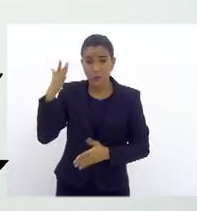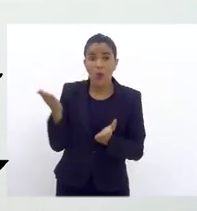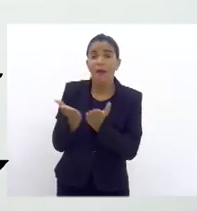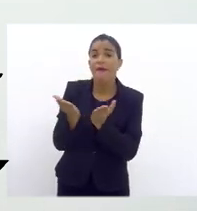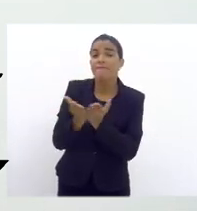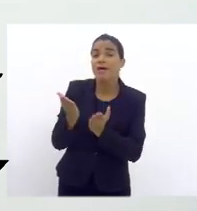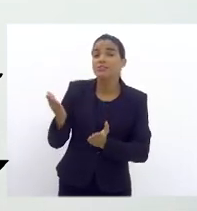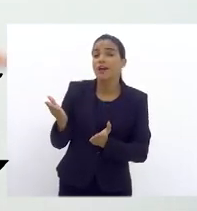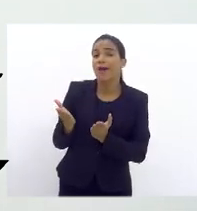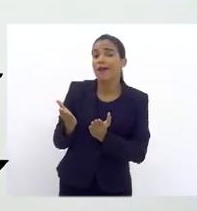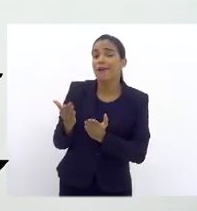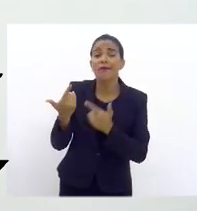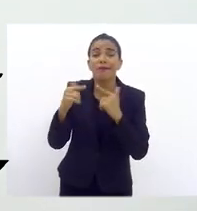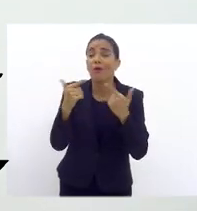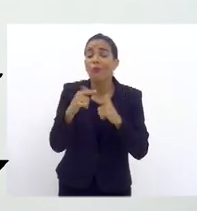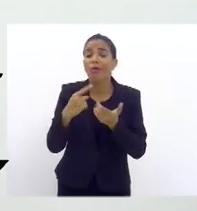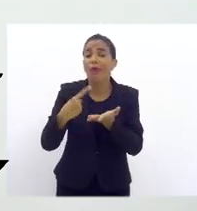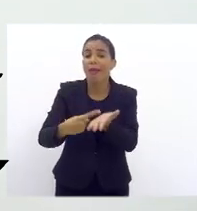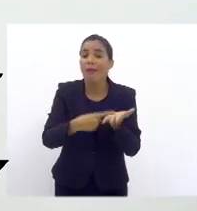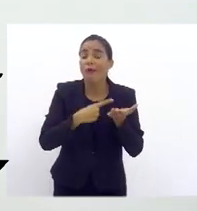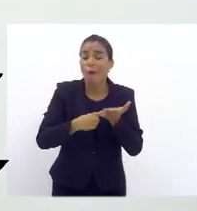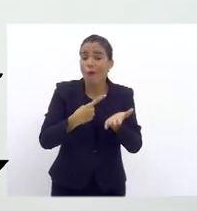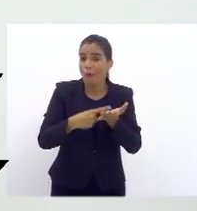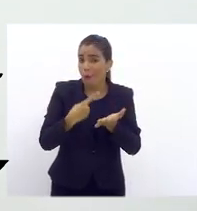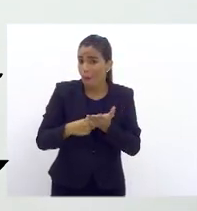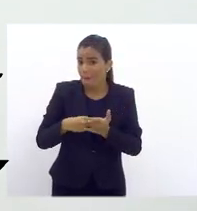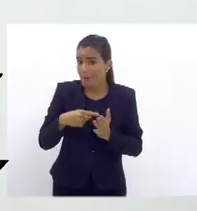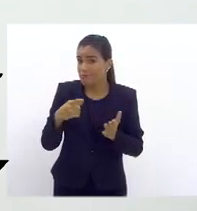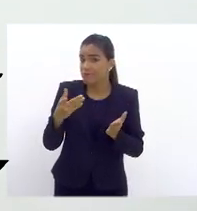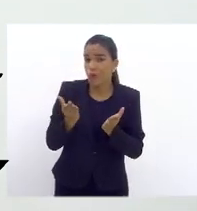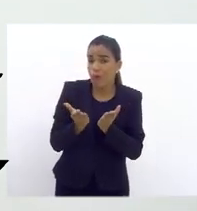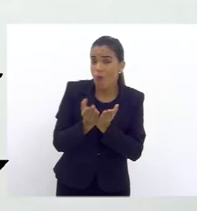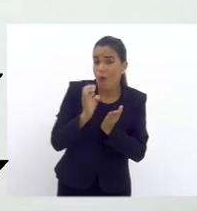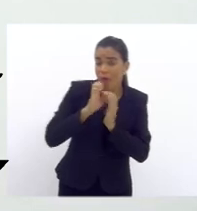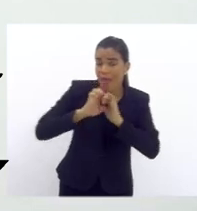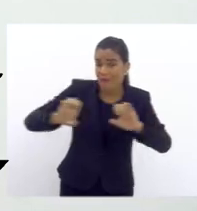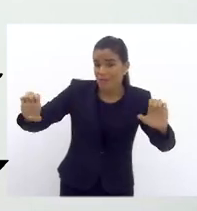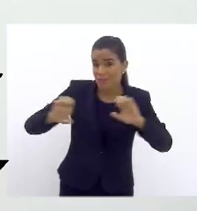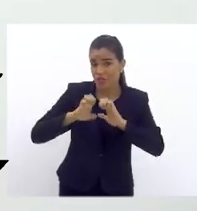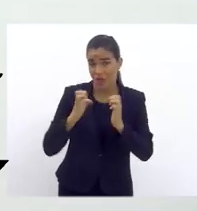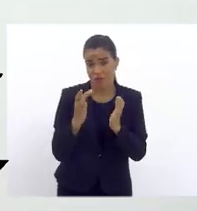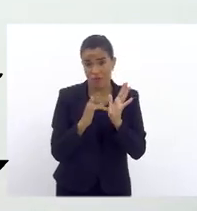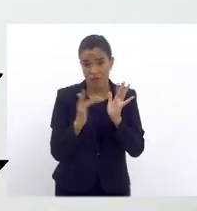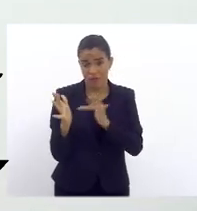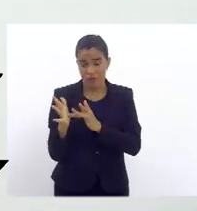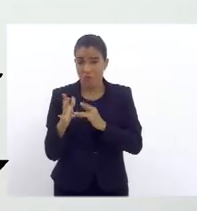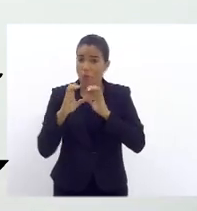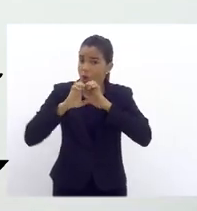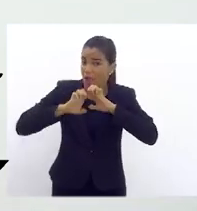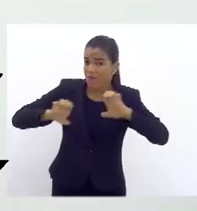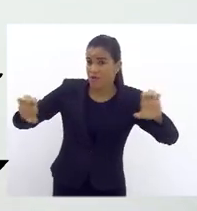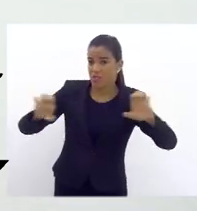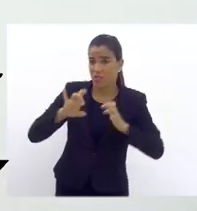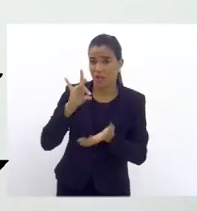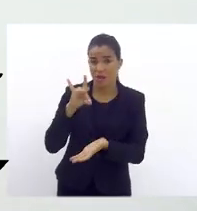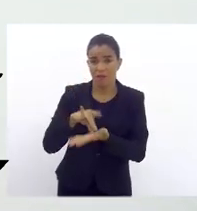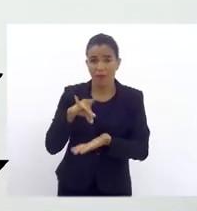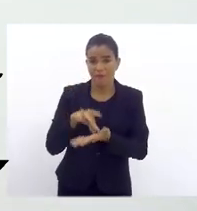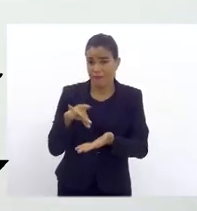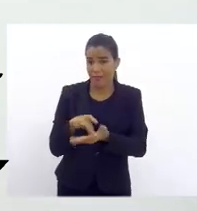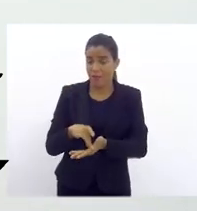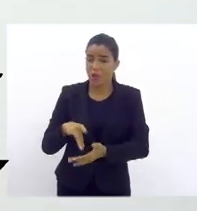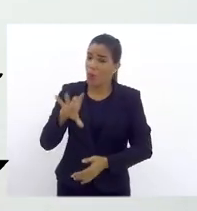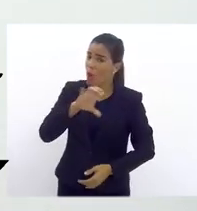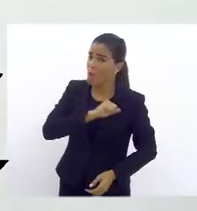eh que não tem compromisso com o evangelho de Cristo que não tem compromisso com Evangelho da Verdade o evangelho